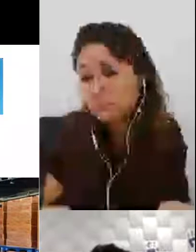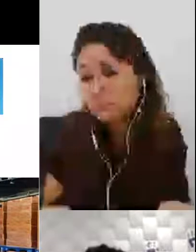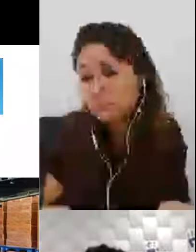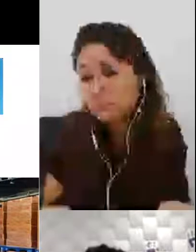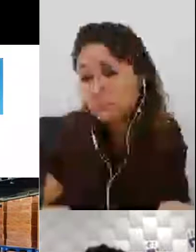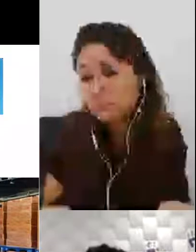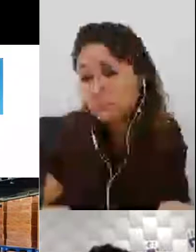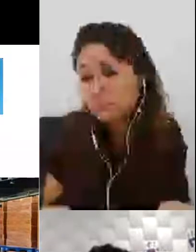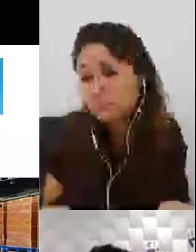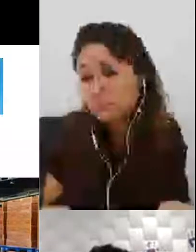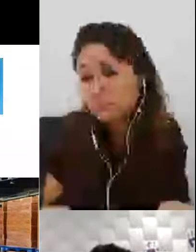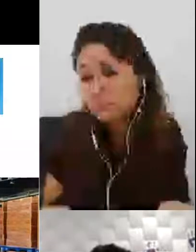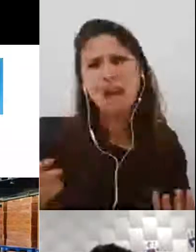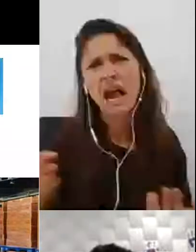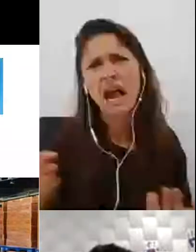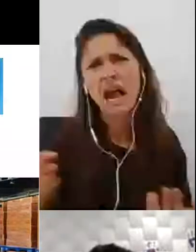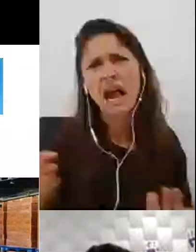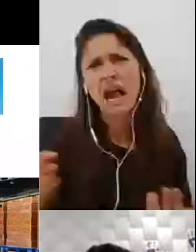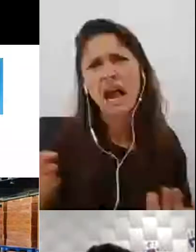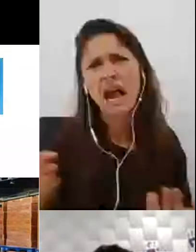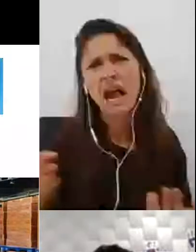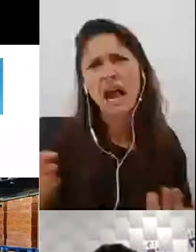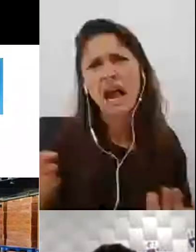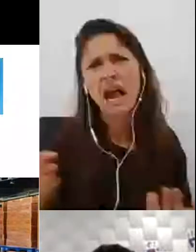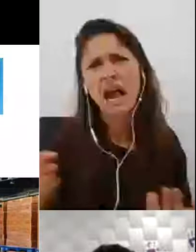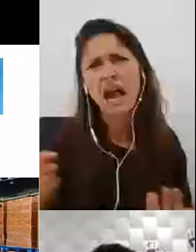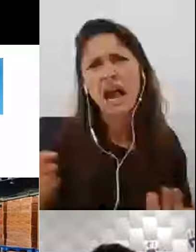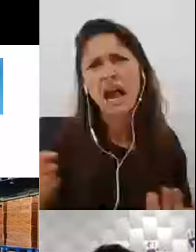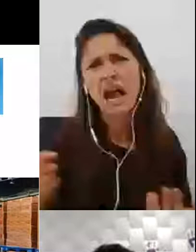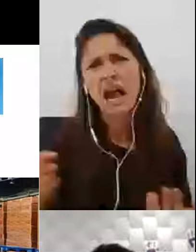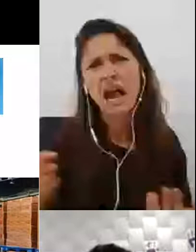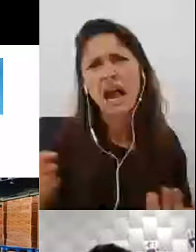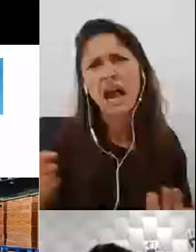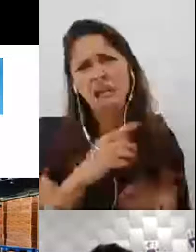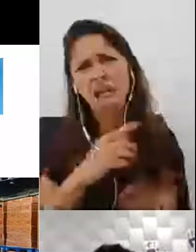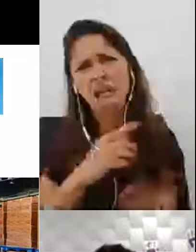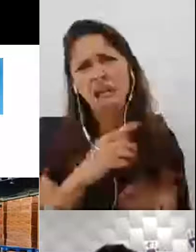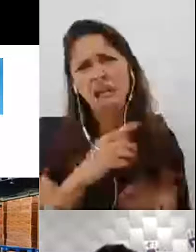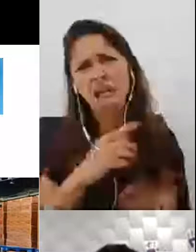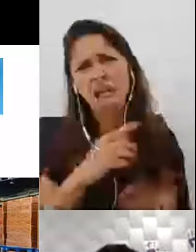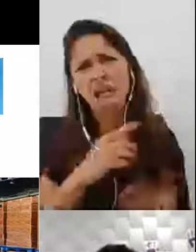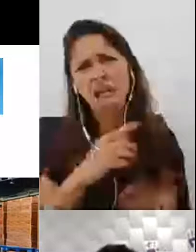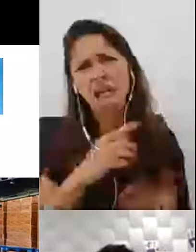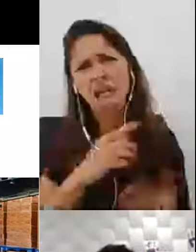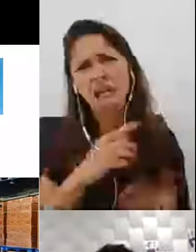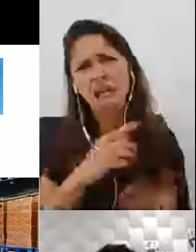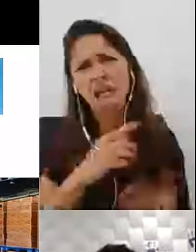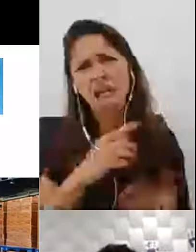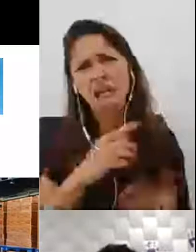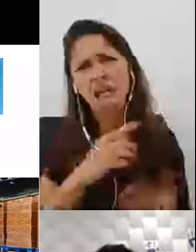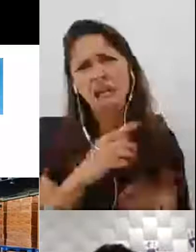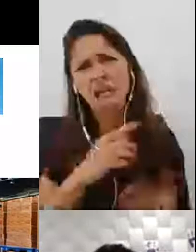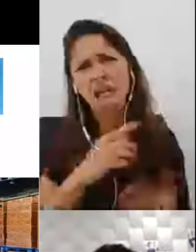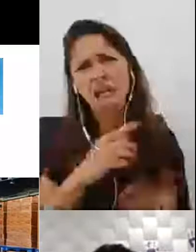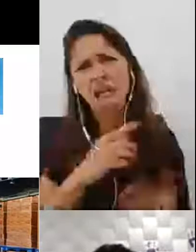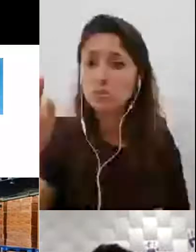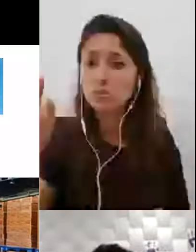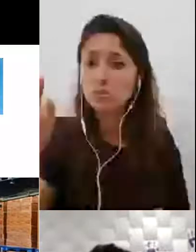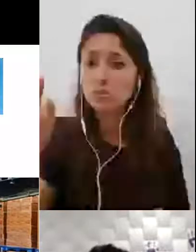tem indústria 4.0? Nós temos vários desperdícios de estoque, pessoas trabalhando